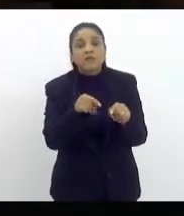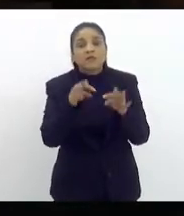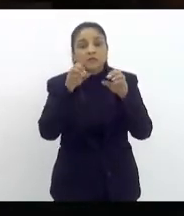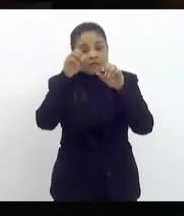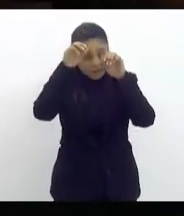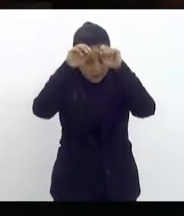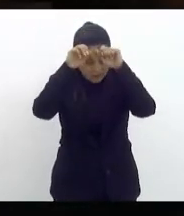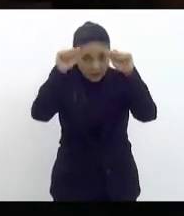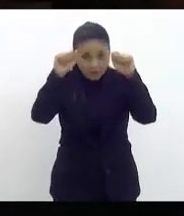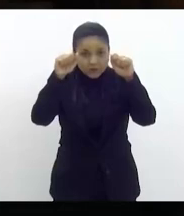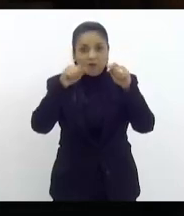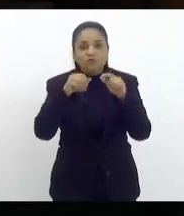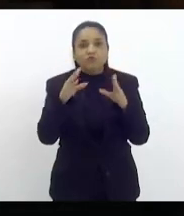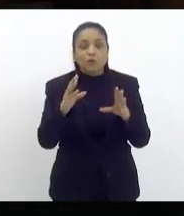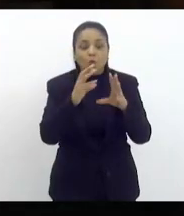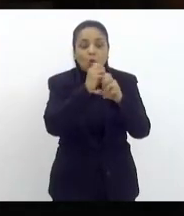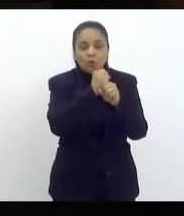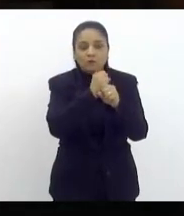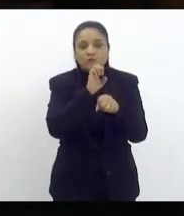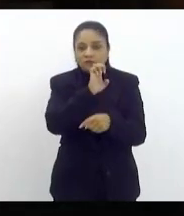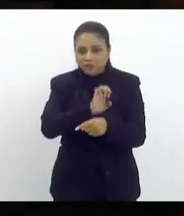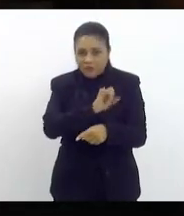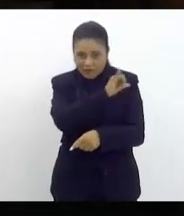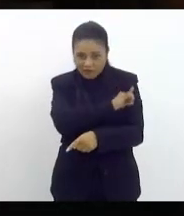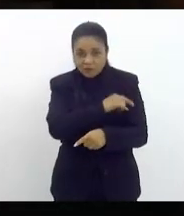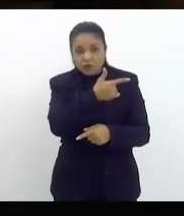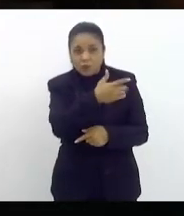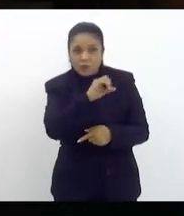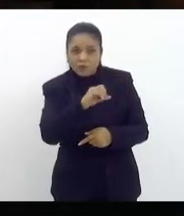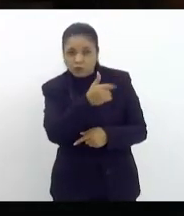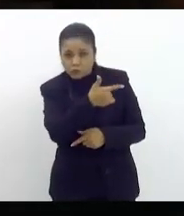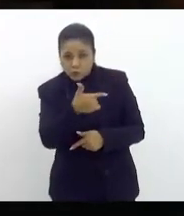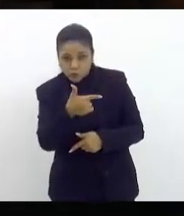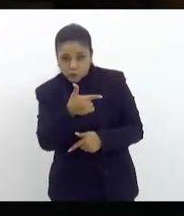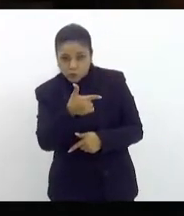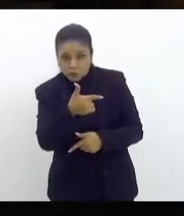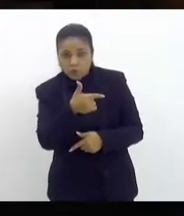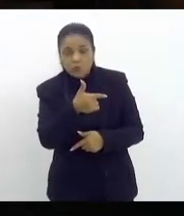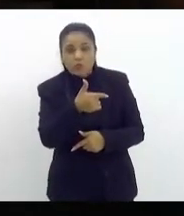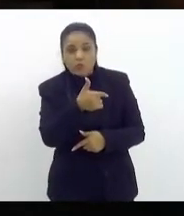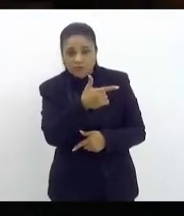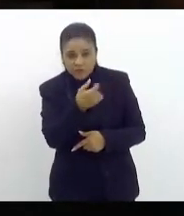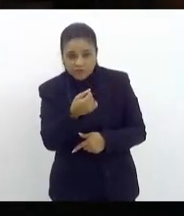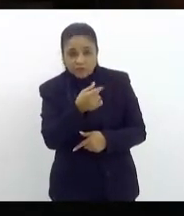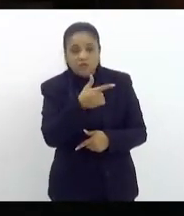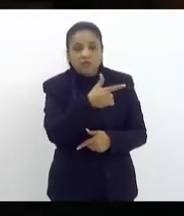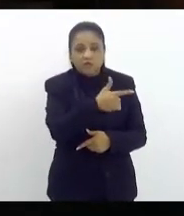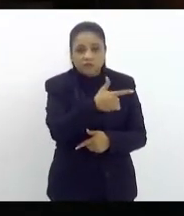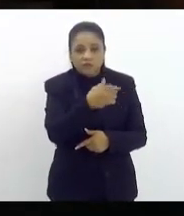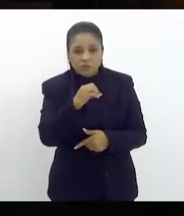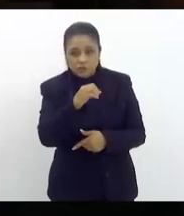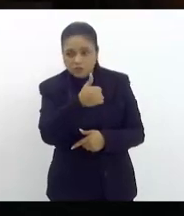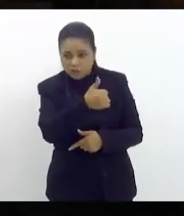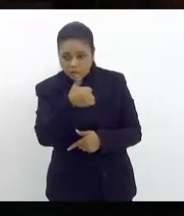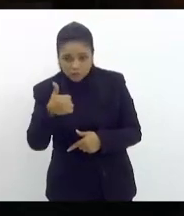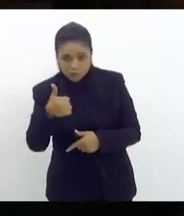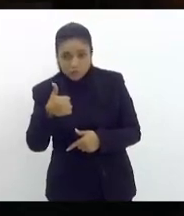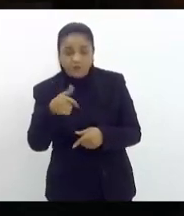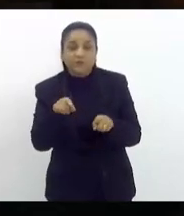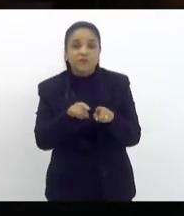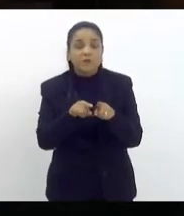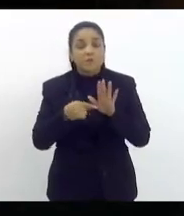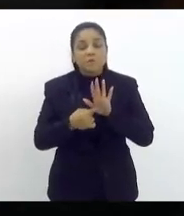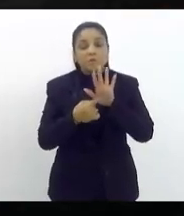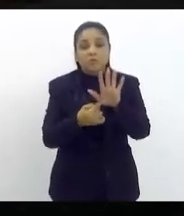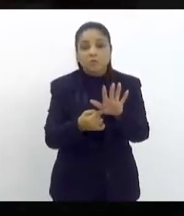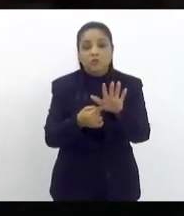entre 2021 e 2022, quando Castro destinou 25 milhões do Super RJ para a